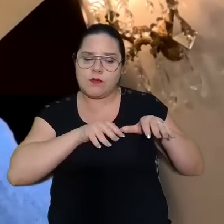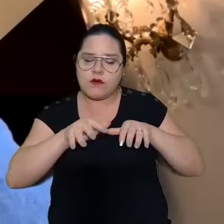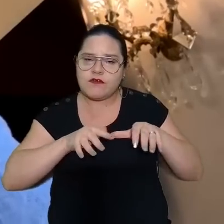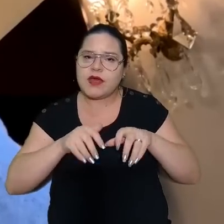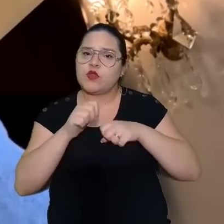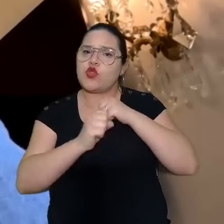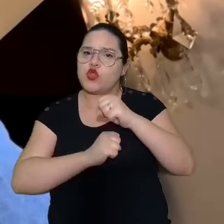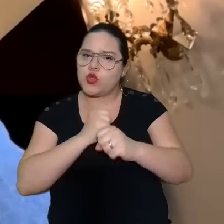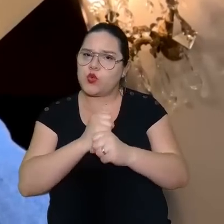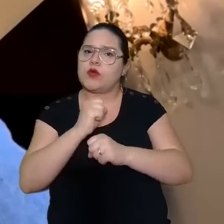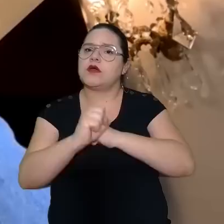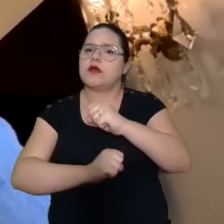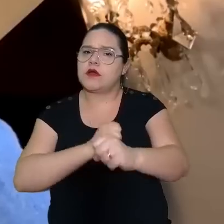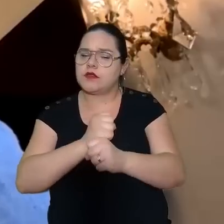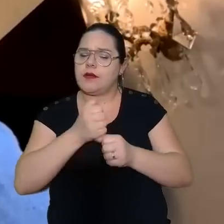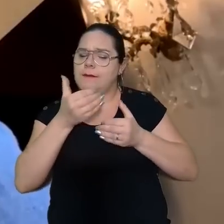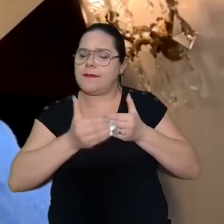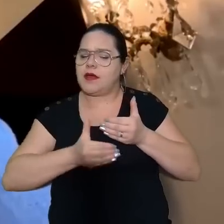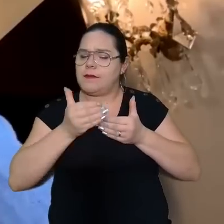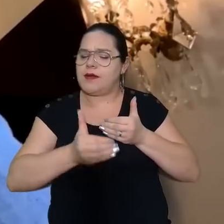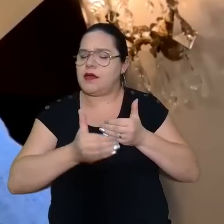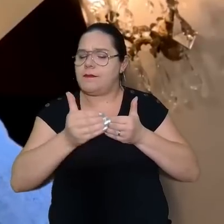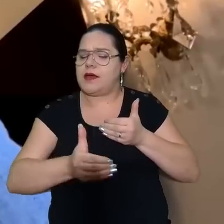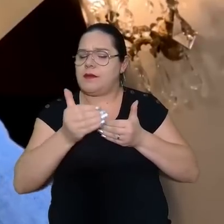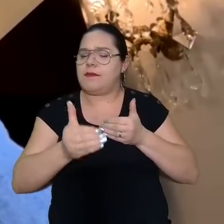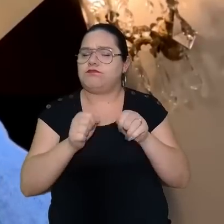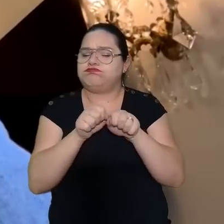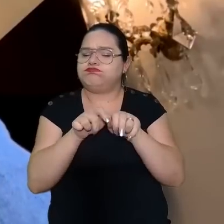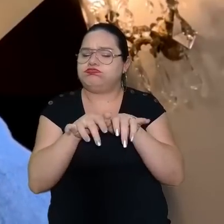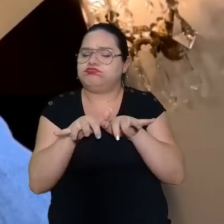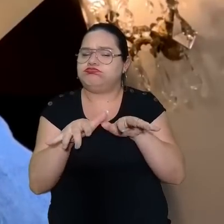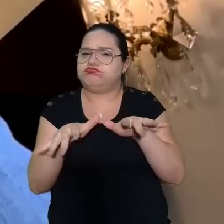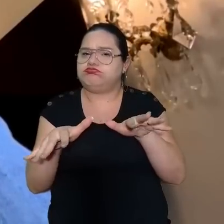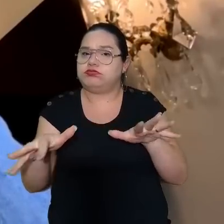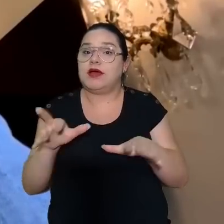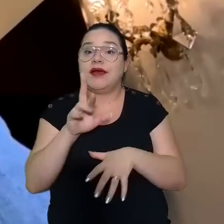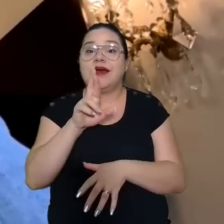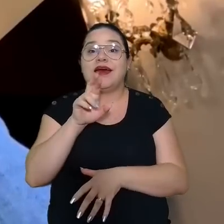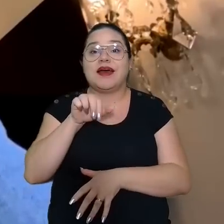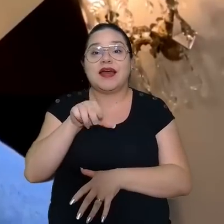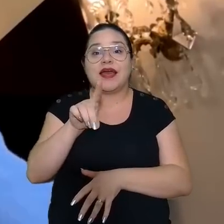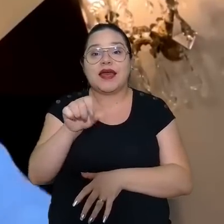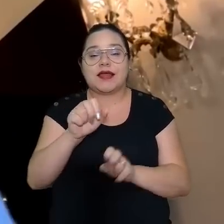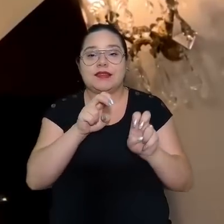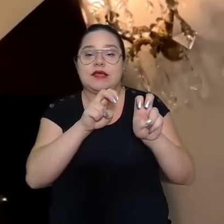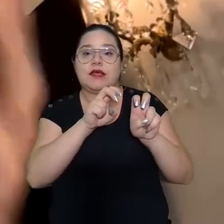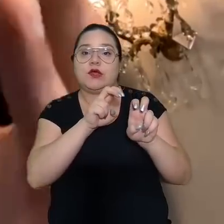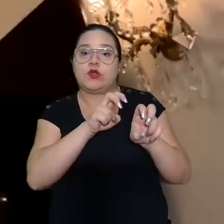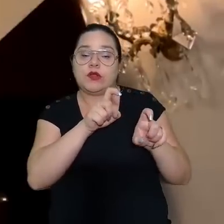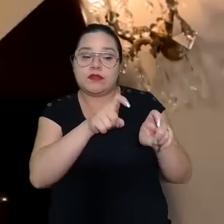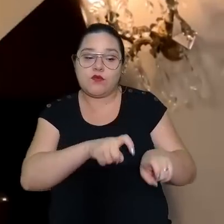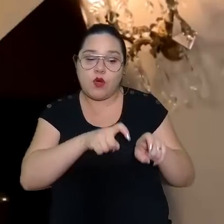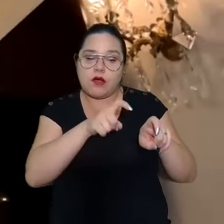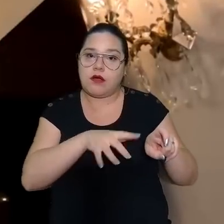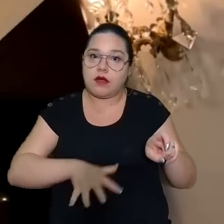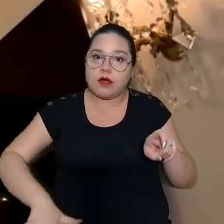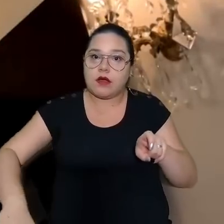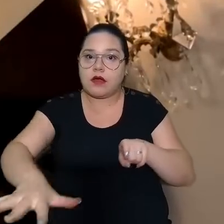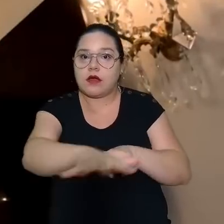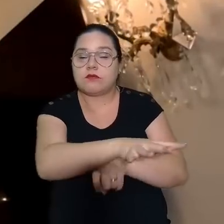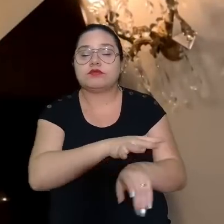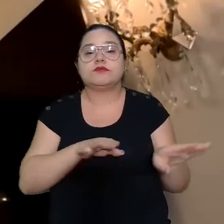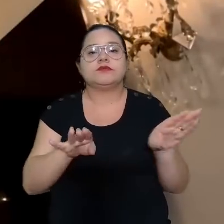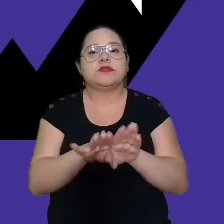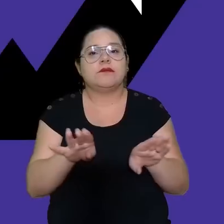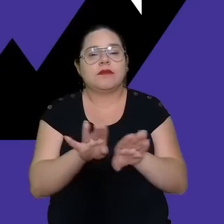ano, distribuindo renda no campo e mantendo todas as